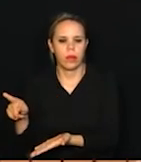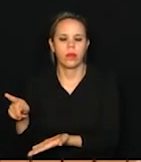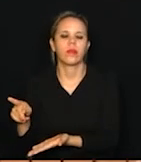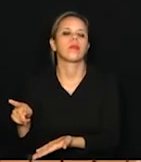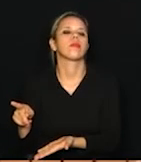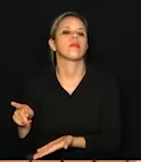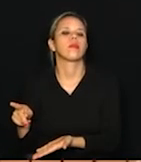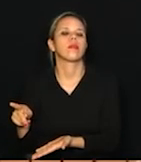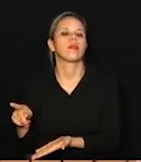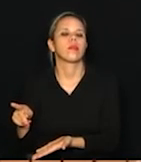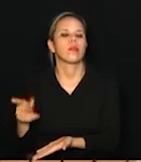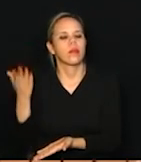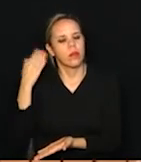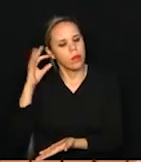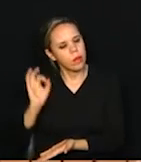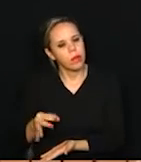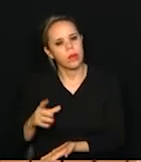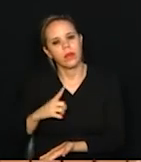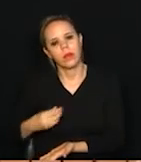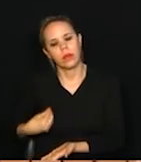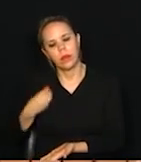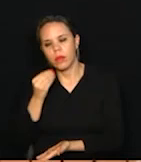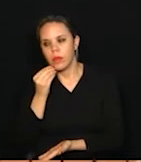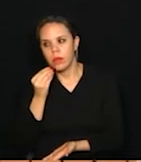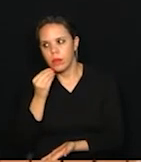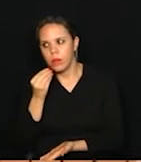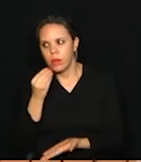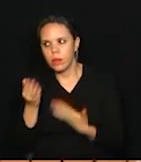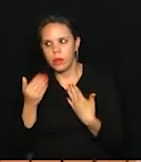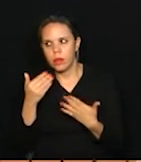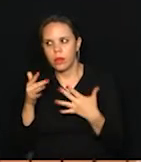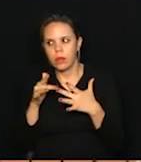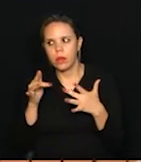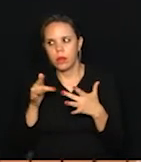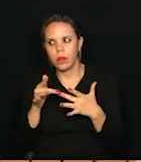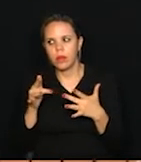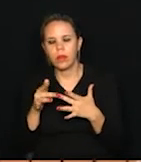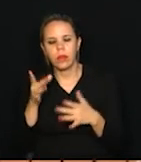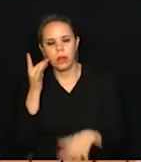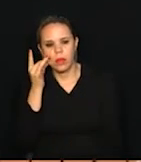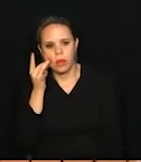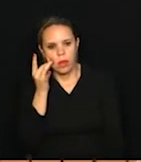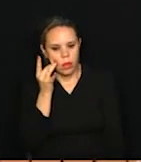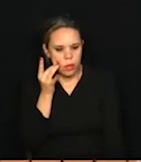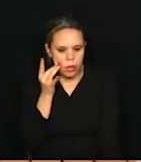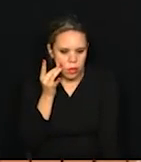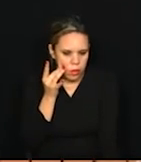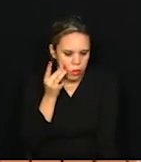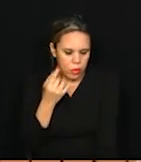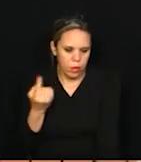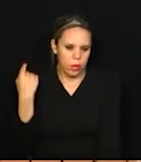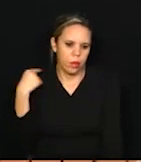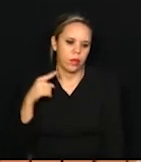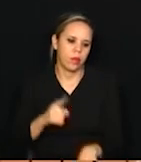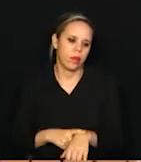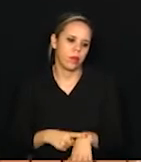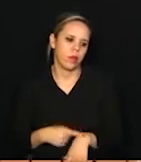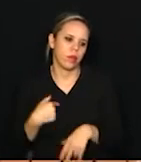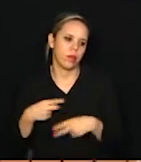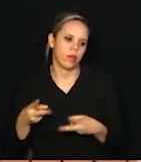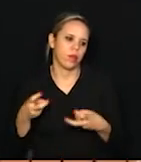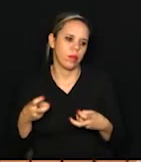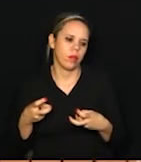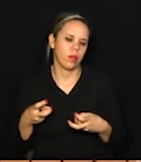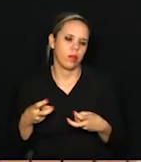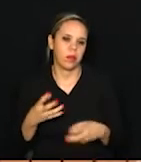porque eu tenho certeza, e nós tivemos a oportunidade de ter uma conversa pessoal há pouco tempo, e eu percebi aí